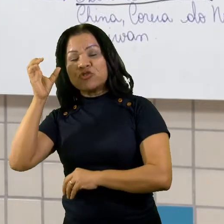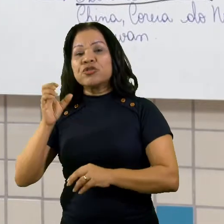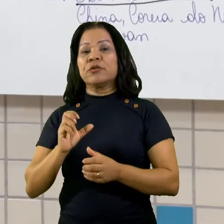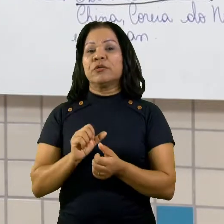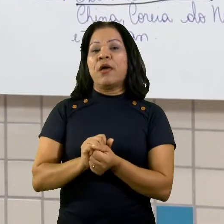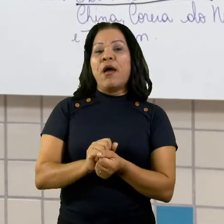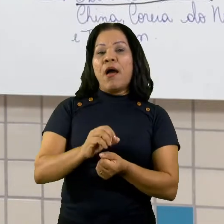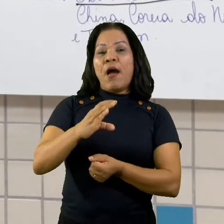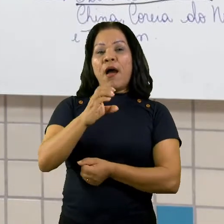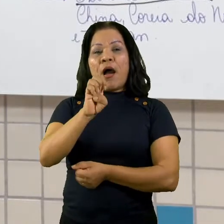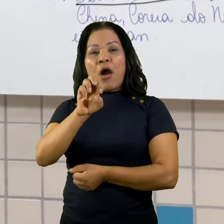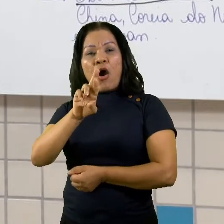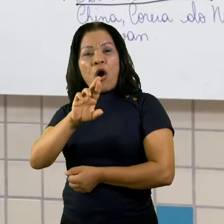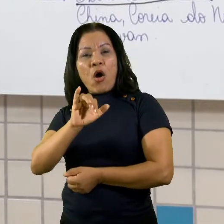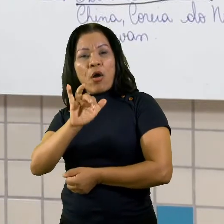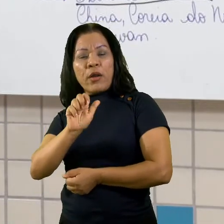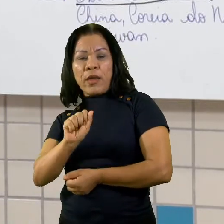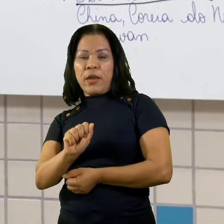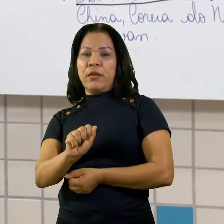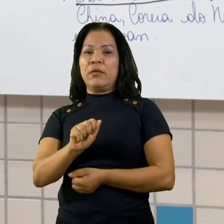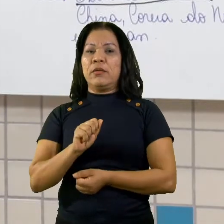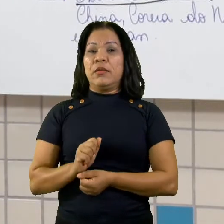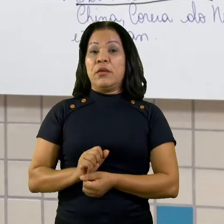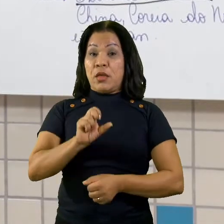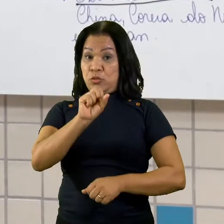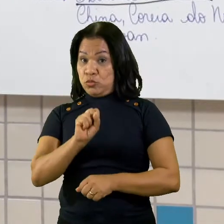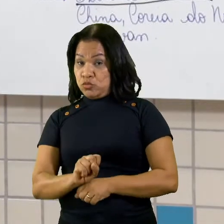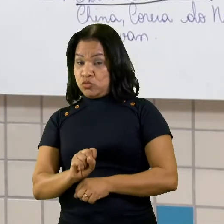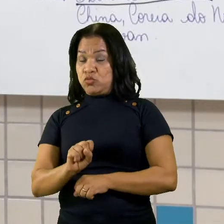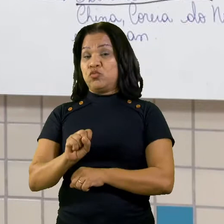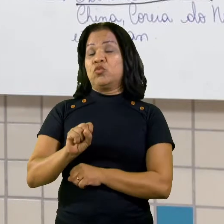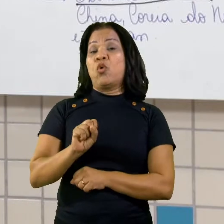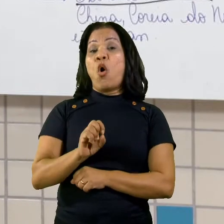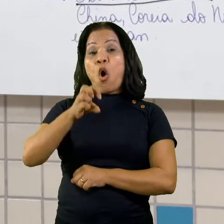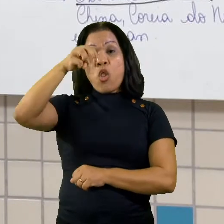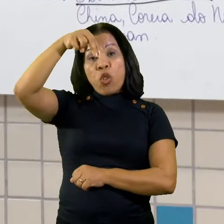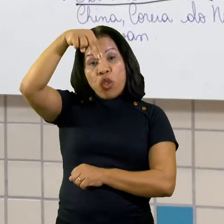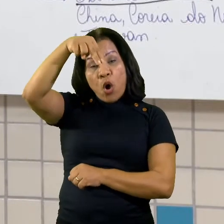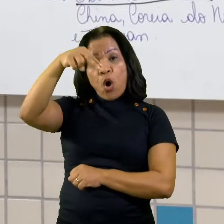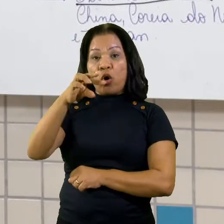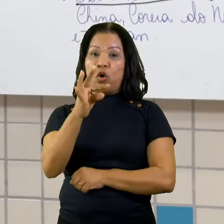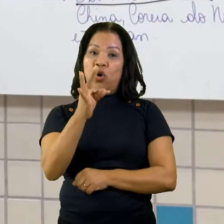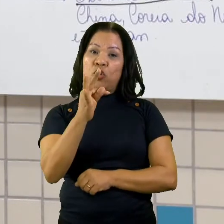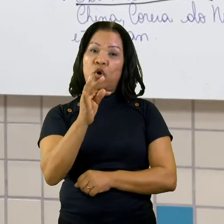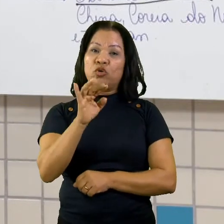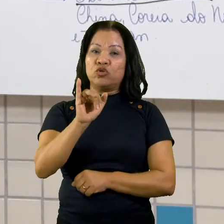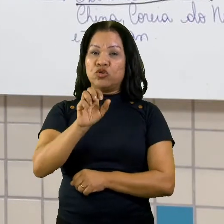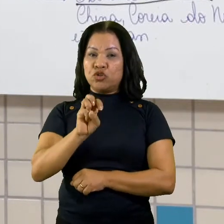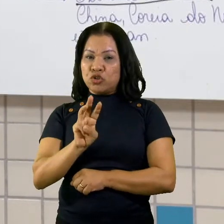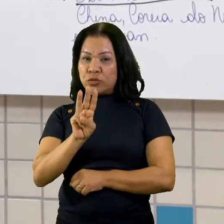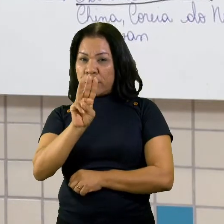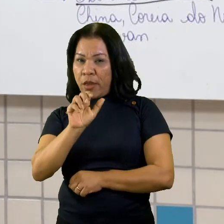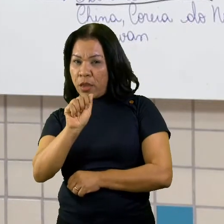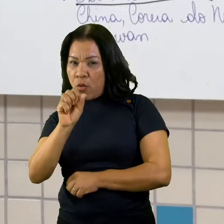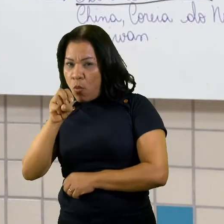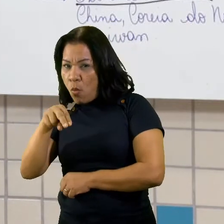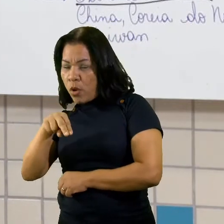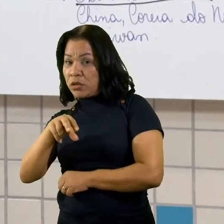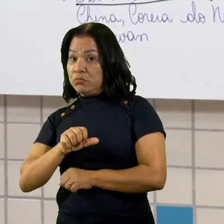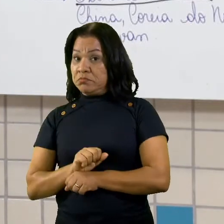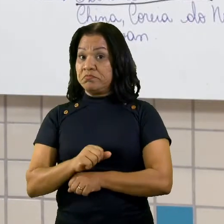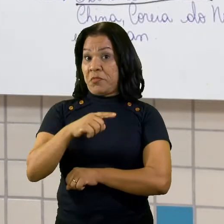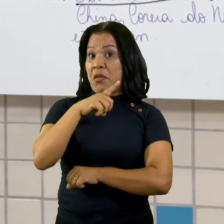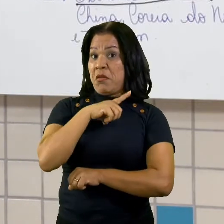Taiwan. A China, nós já sabemos que é o país mais populoso do mundo. Eu tenho a maior população,